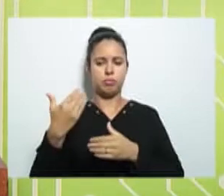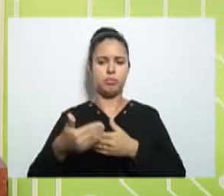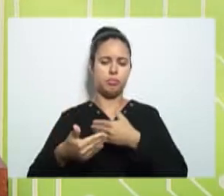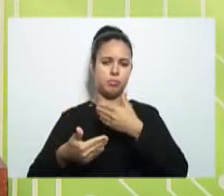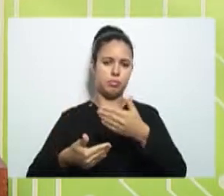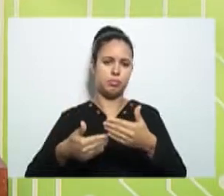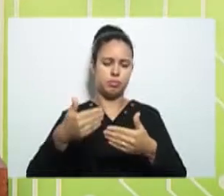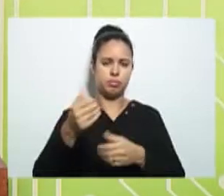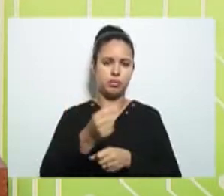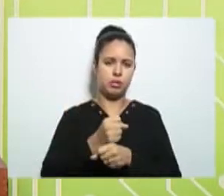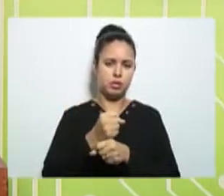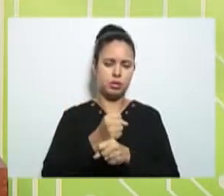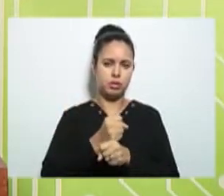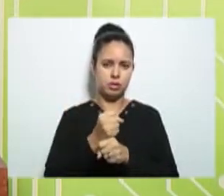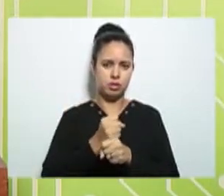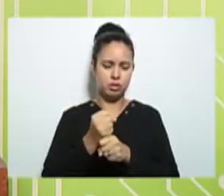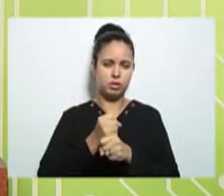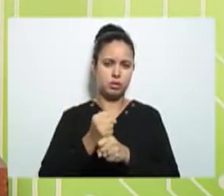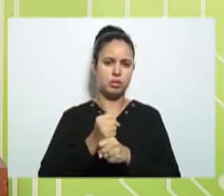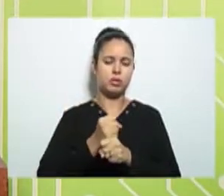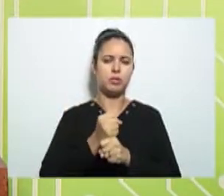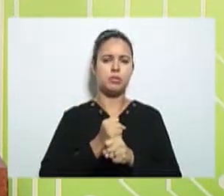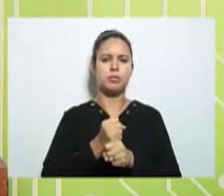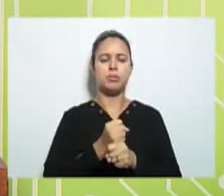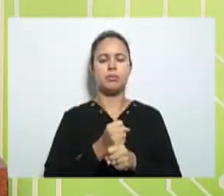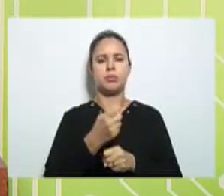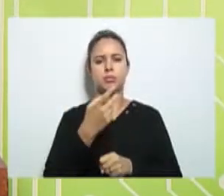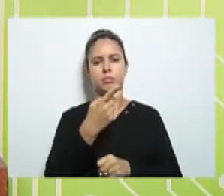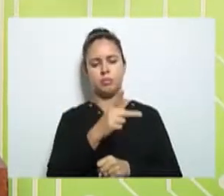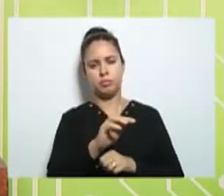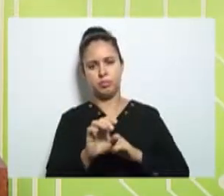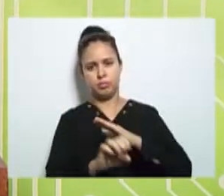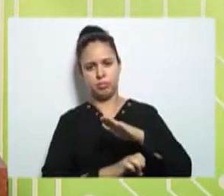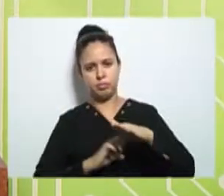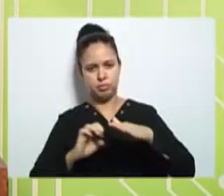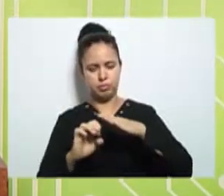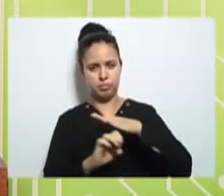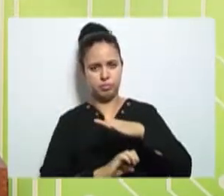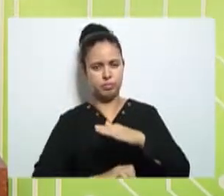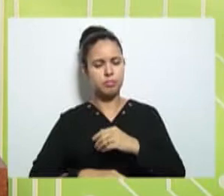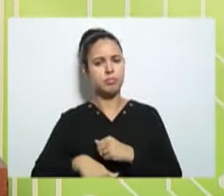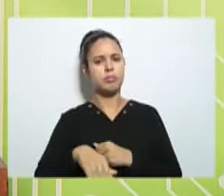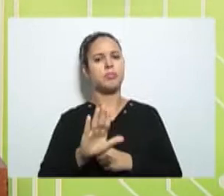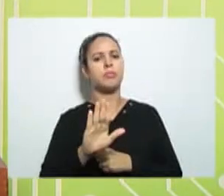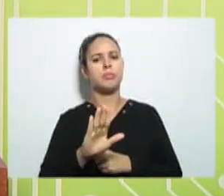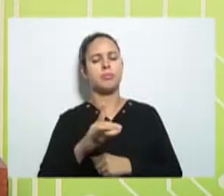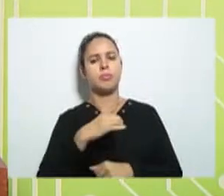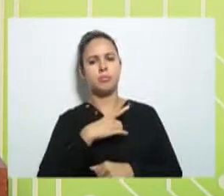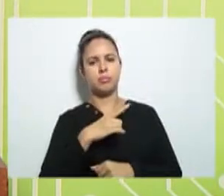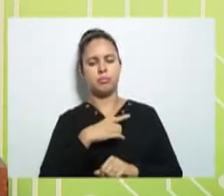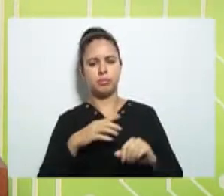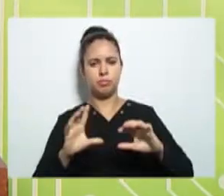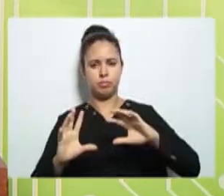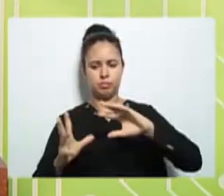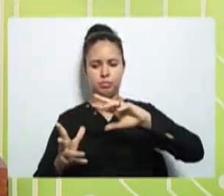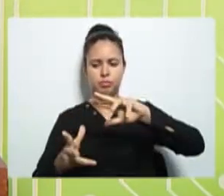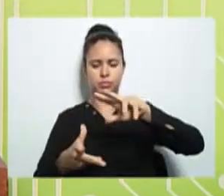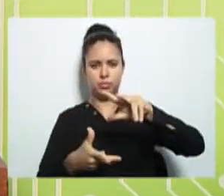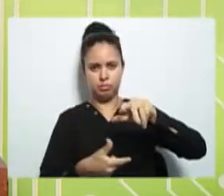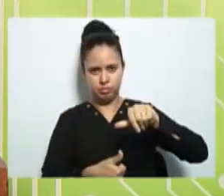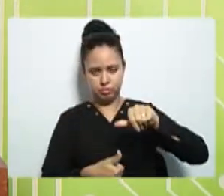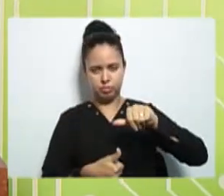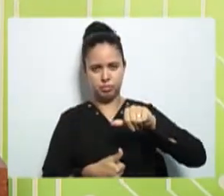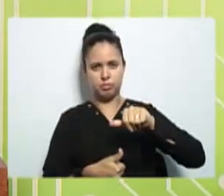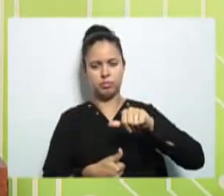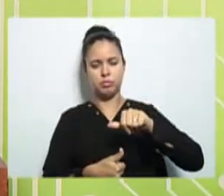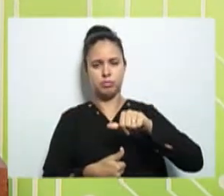utilizado há anos, disseminado, estratégia de negócio da empresa. Tá? Então é o que mais se domina no mundo hoje, é o mais utilizado,